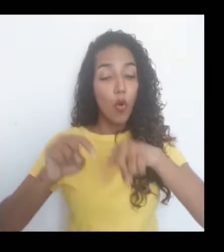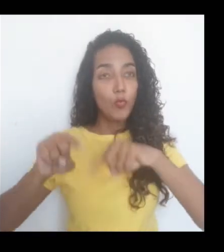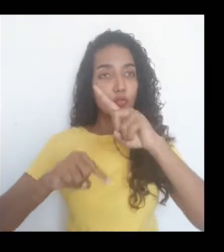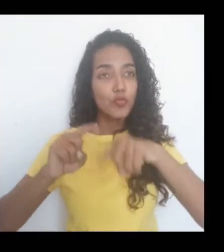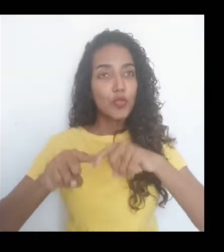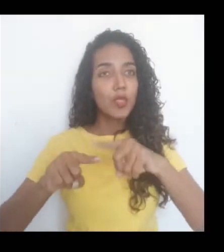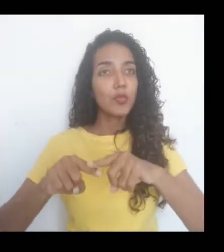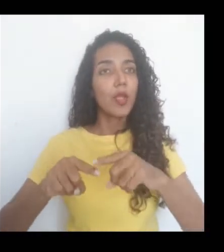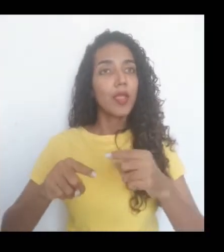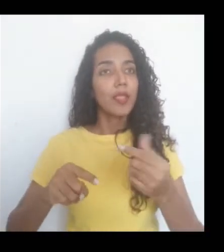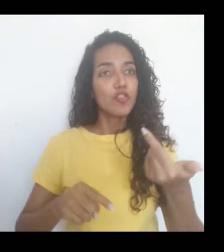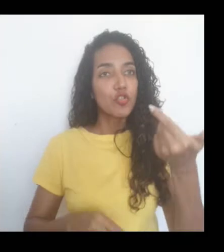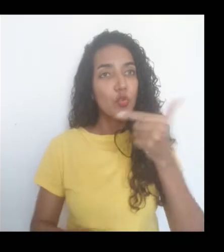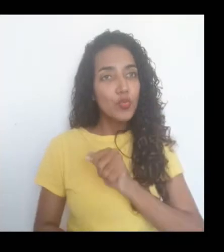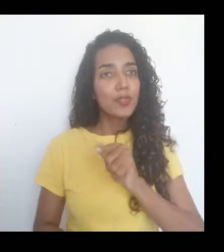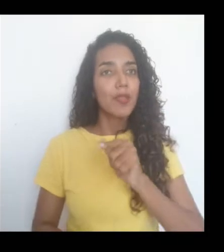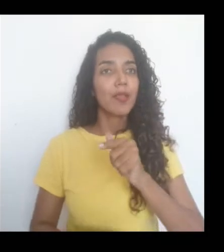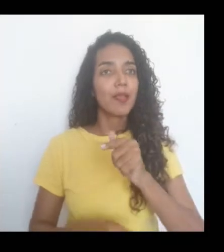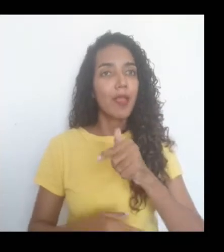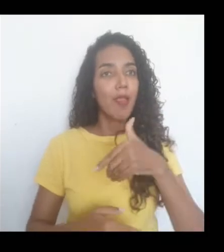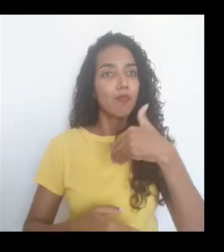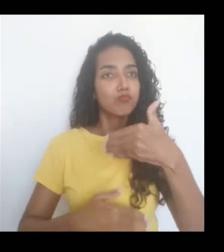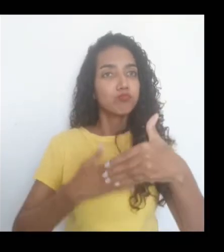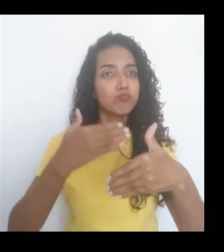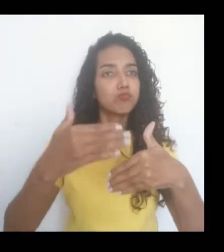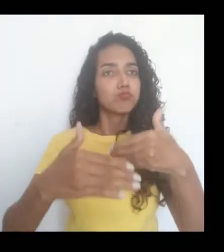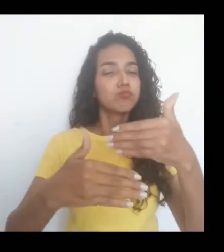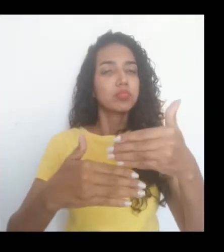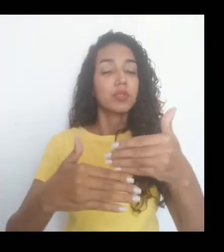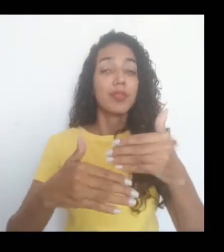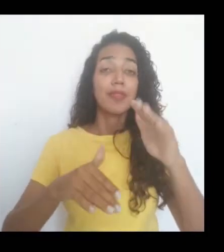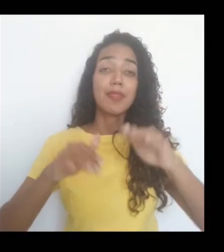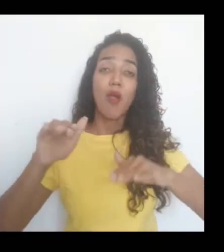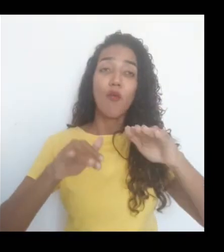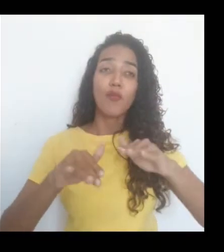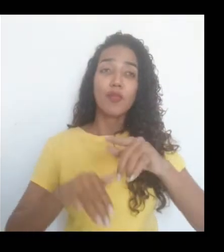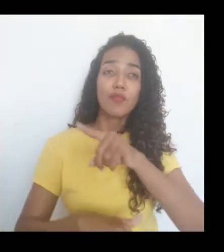ainda não esteja muito claro, falando dessa forma.